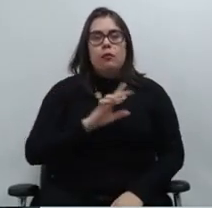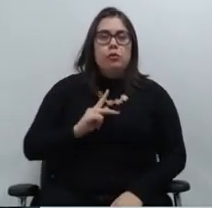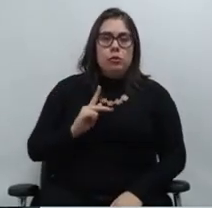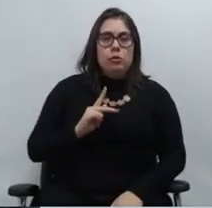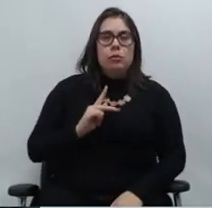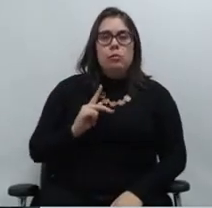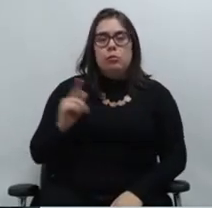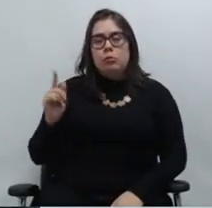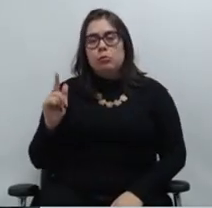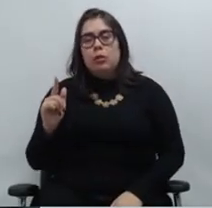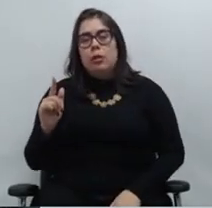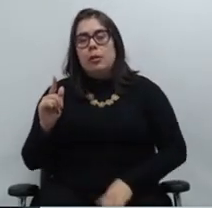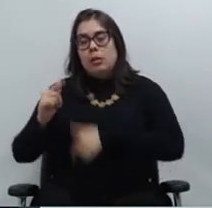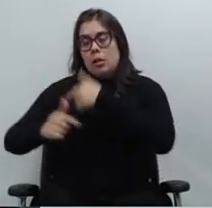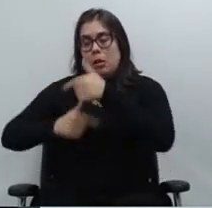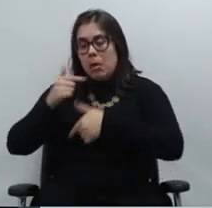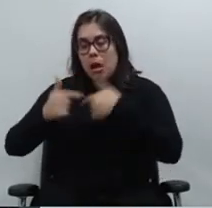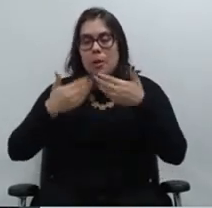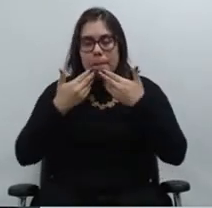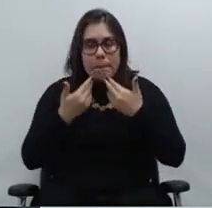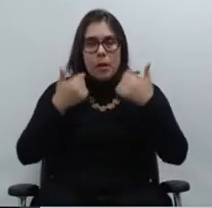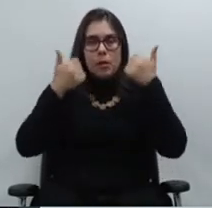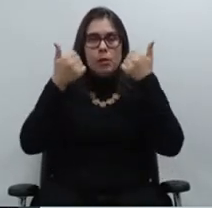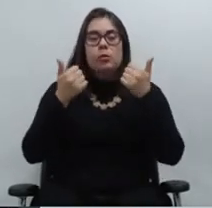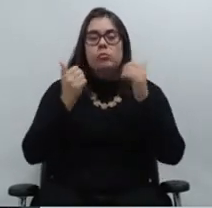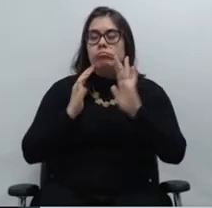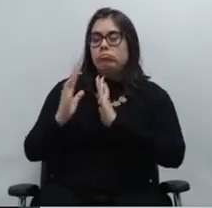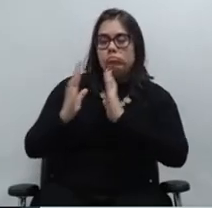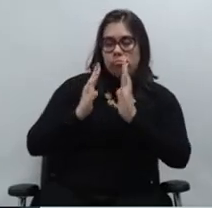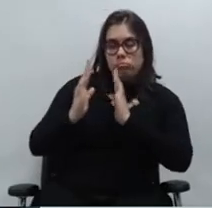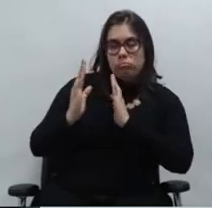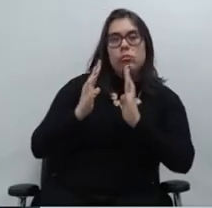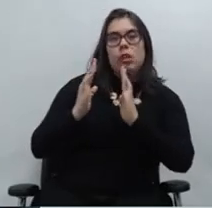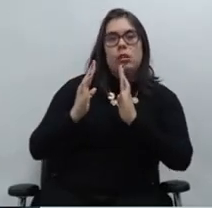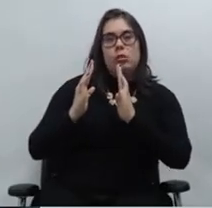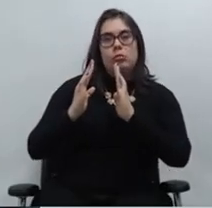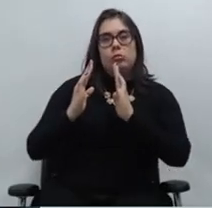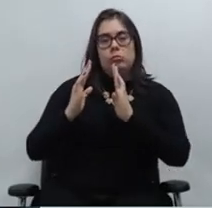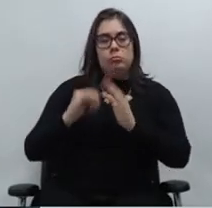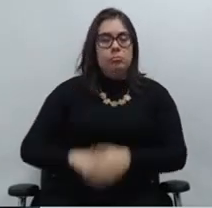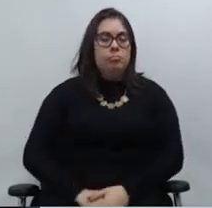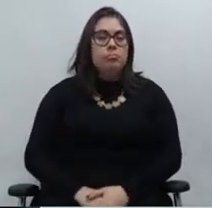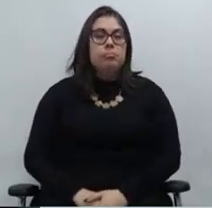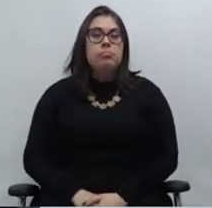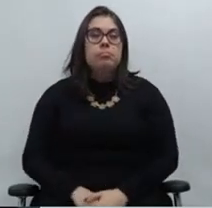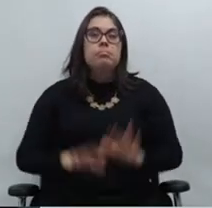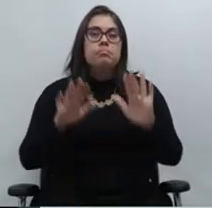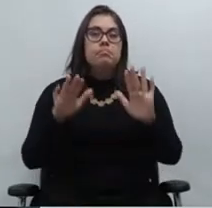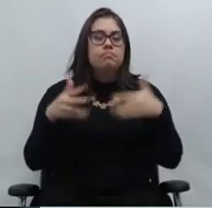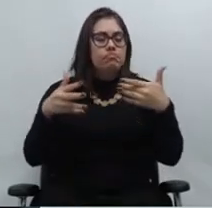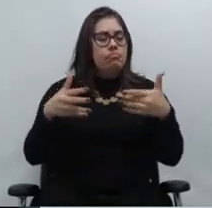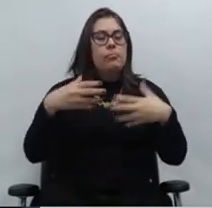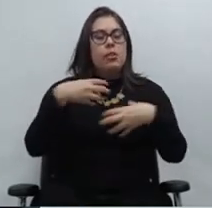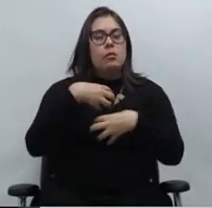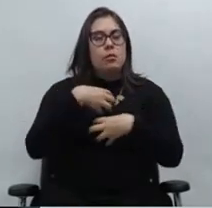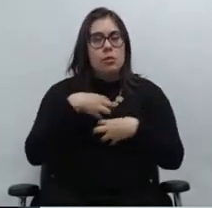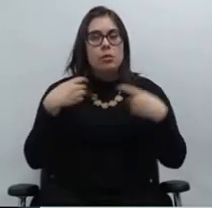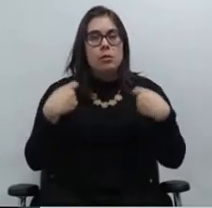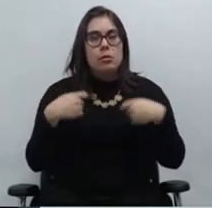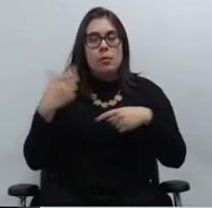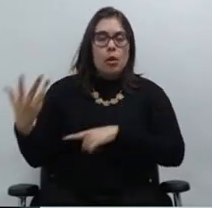possa aprimorar seu trabalho e planejamento a cada ciclo de conferência e plano de atuação. Nesse sentido, para